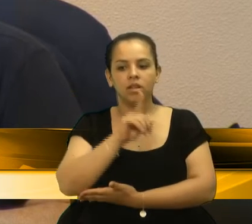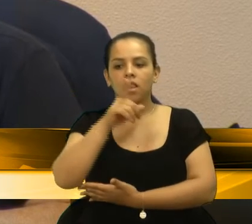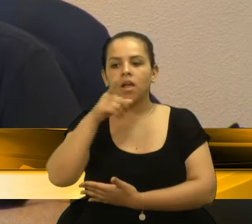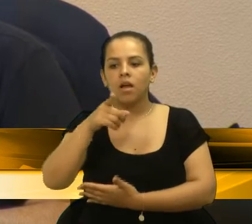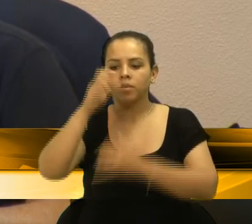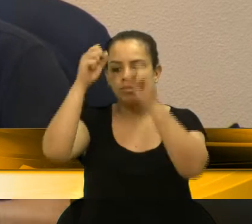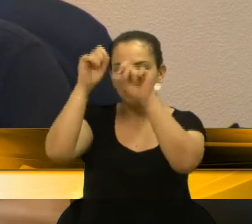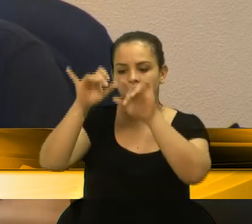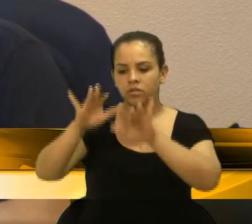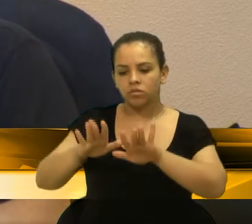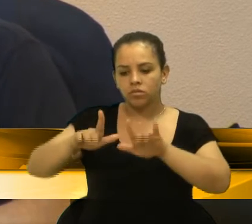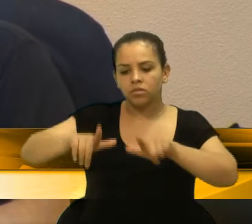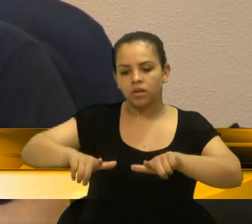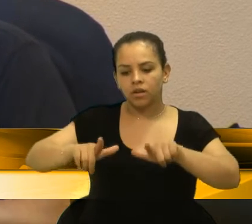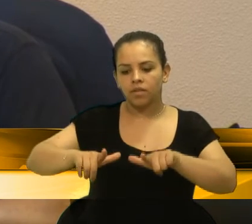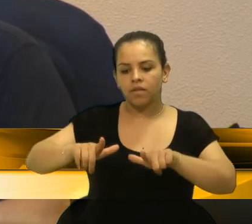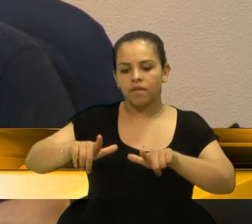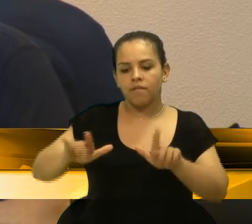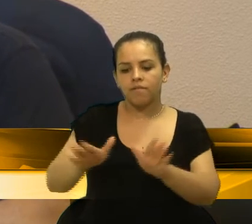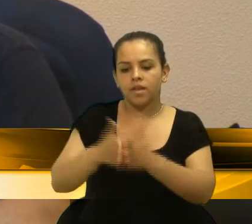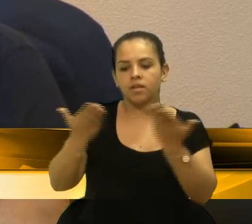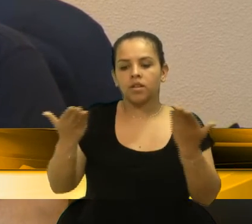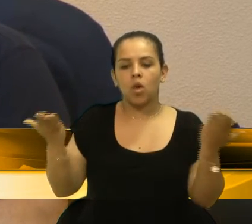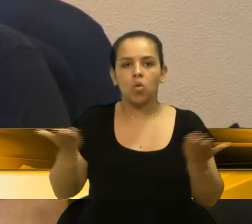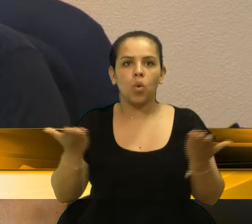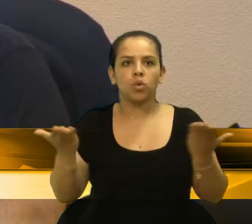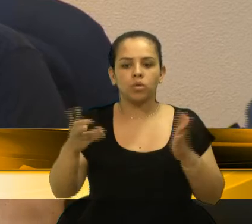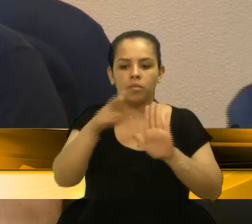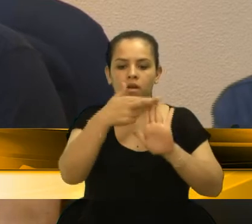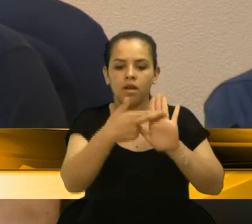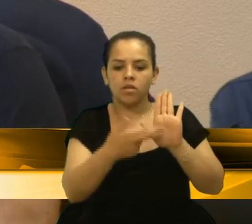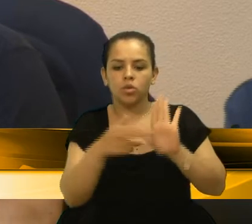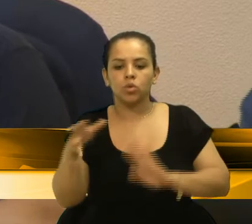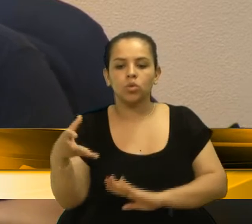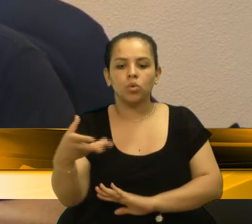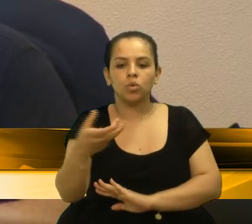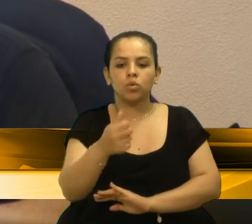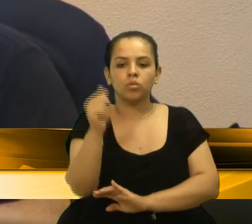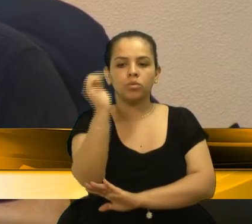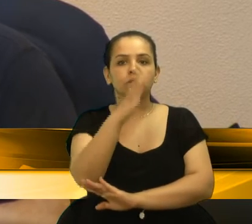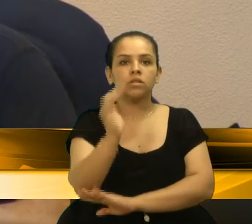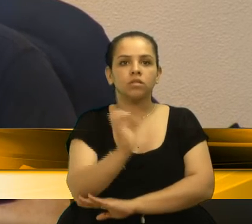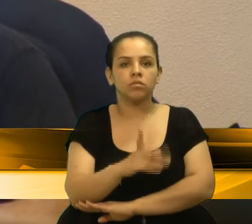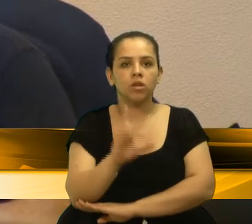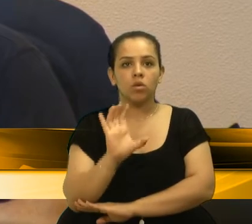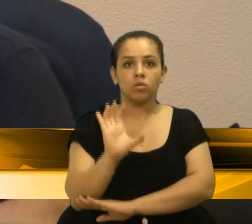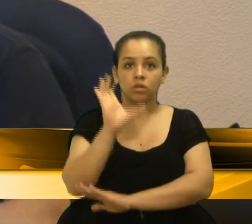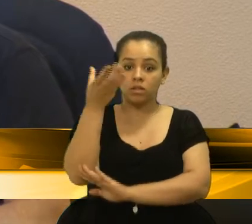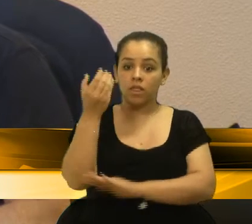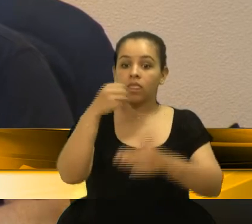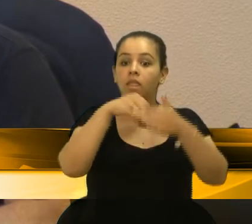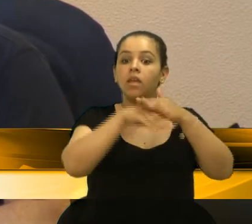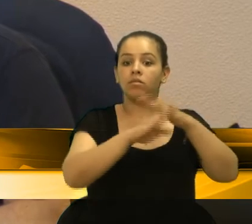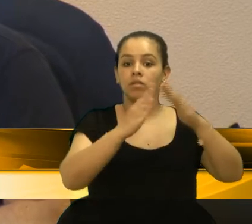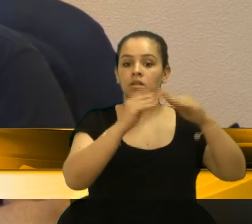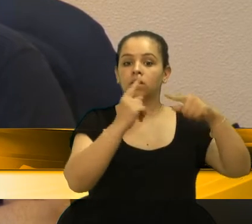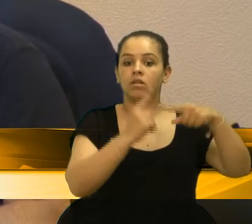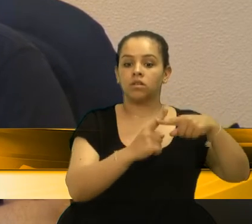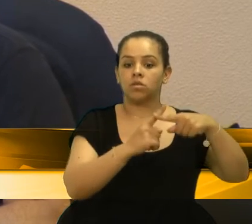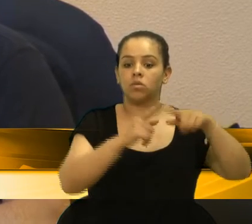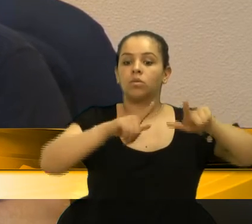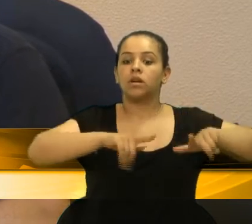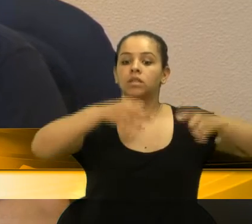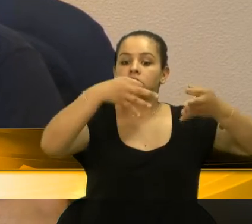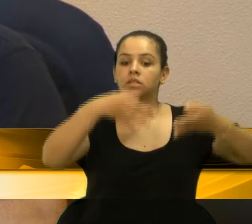bênção no espaço público, no lugar da festa, alguma coisa. Hoje, uma norma em toda a igreja do Brasil de que o sacramento do matrimônio aconteça dentro da igreja, dentro de um espaço